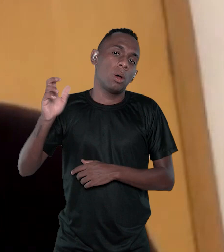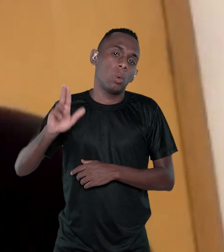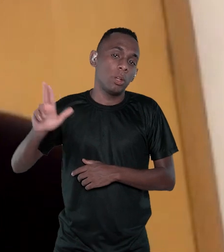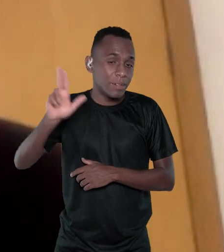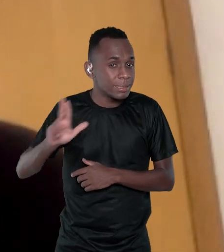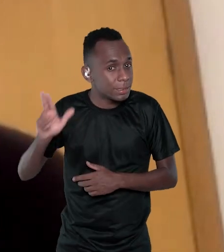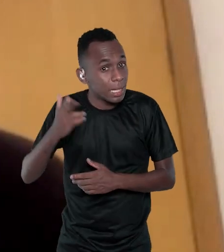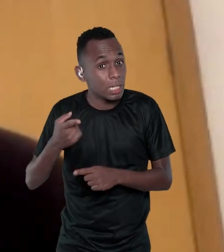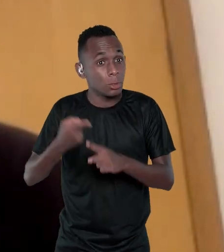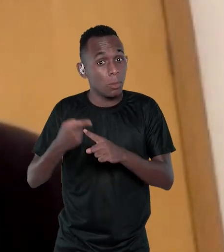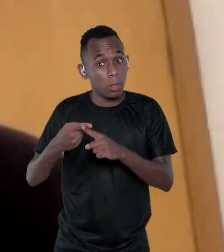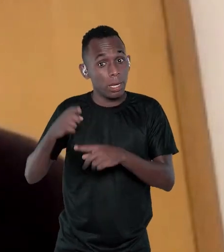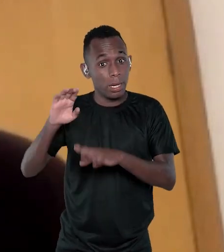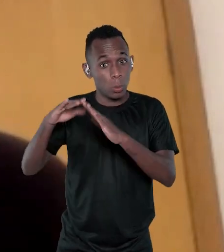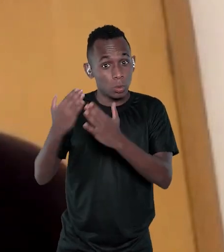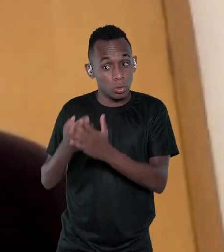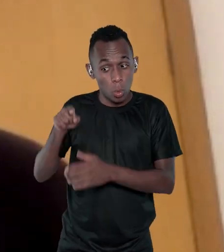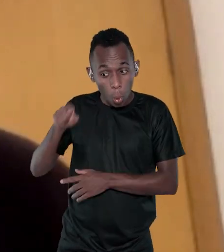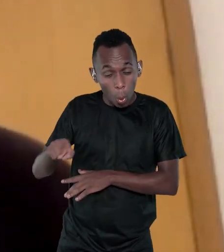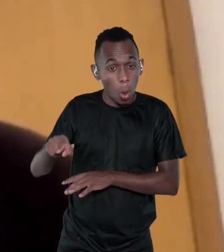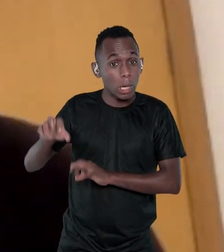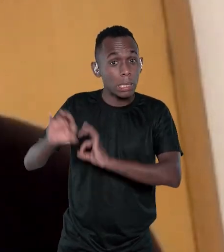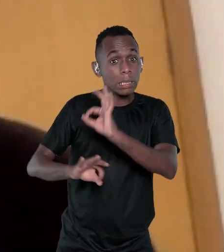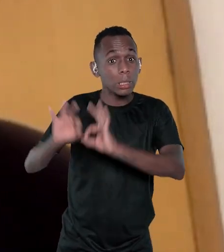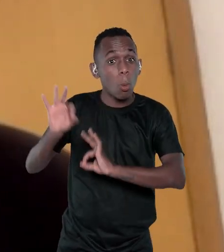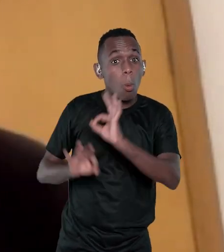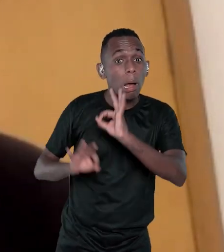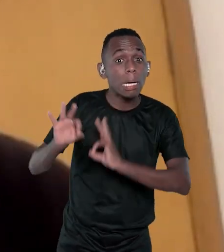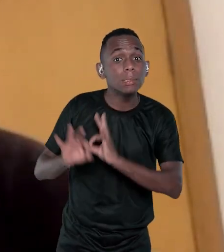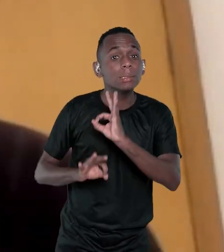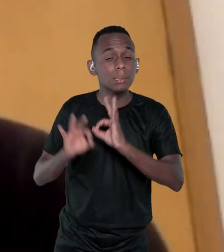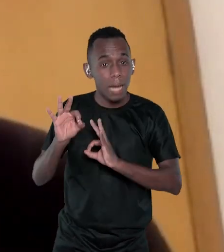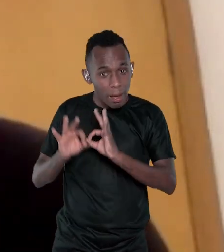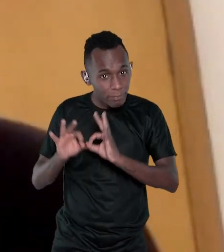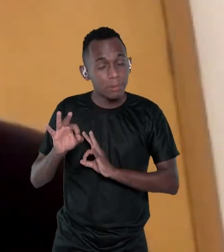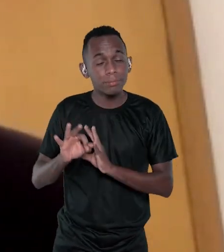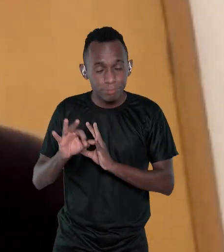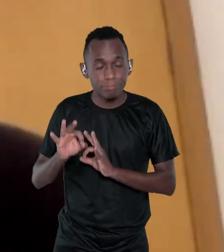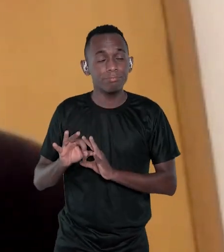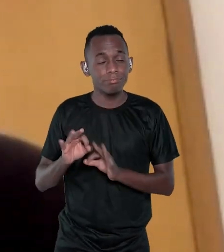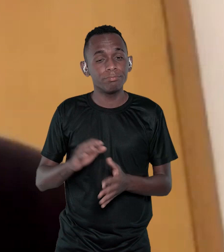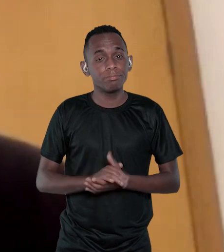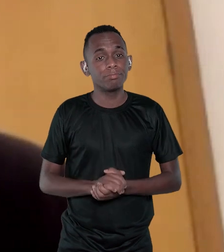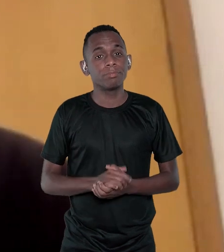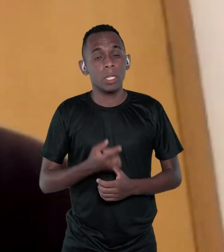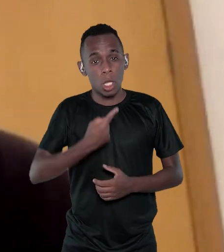o universitário. Era o colégio estadual que comandava, que organizava